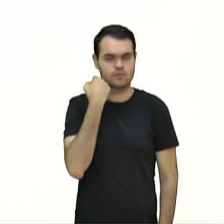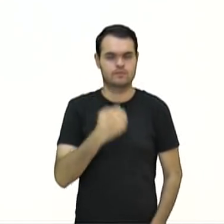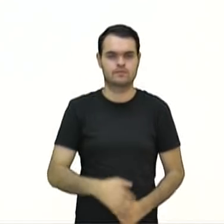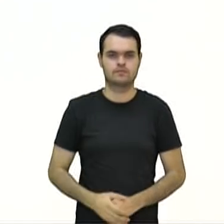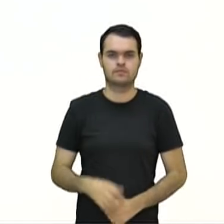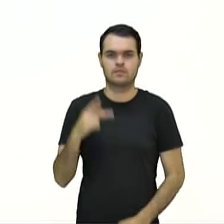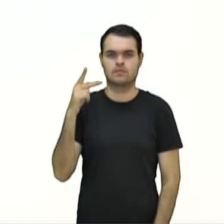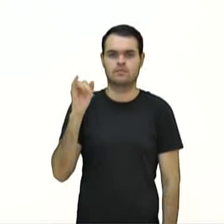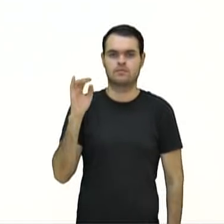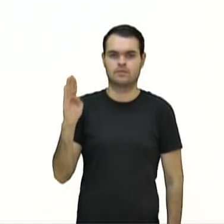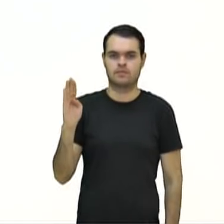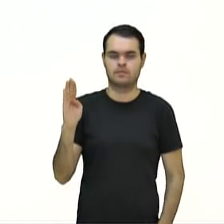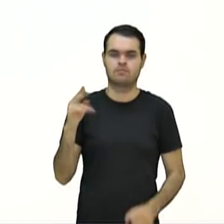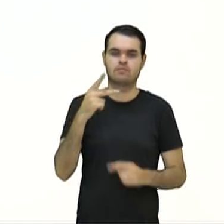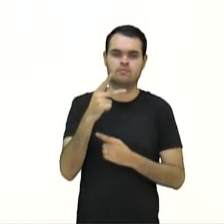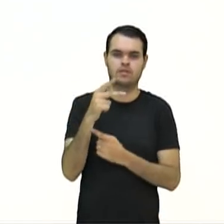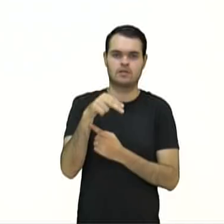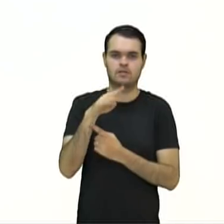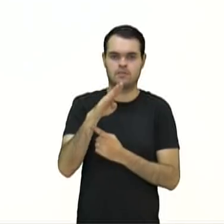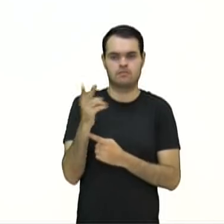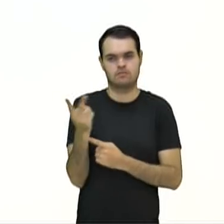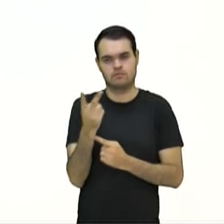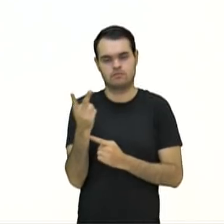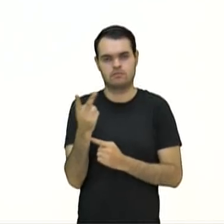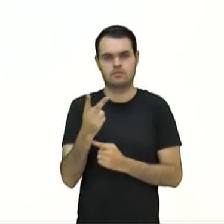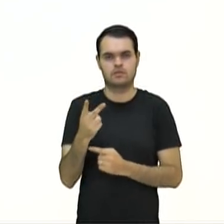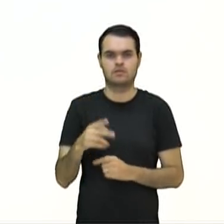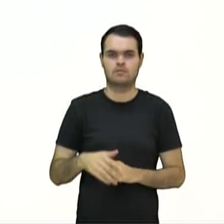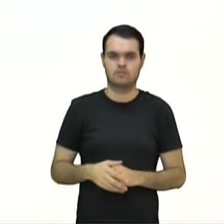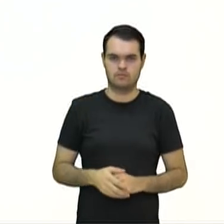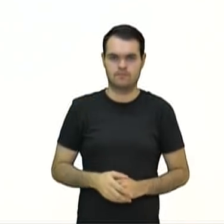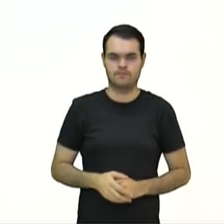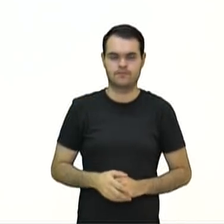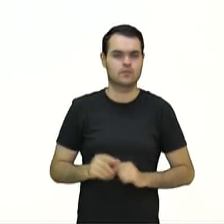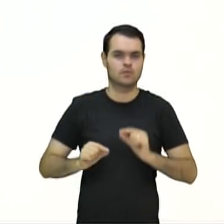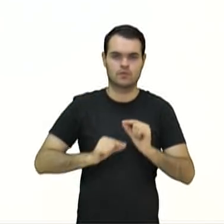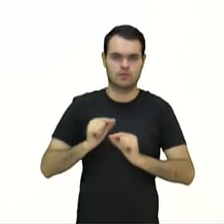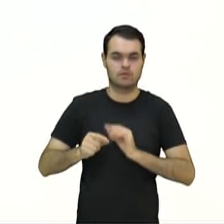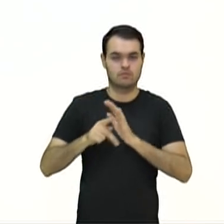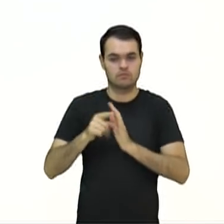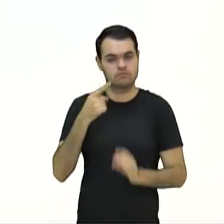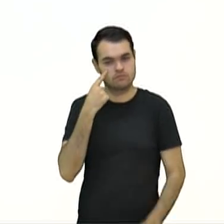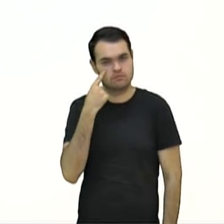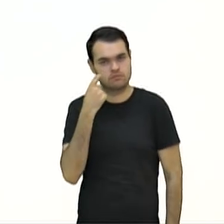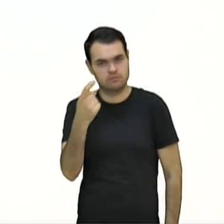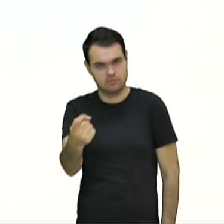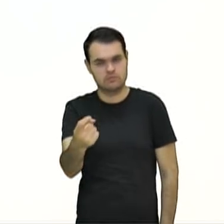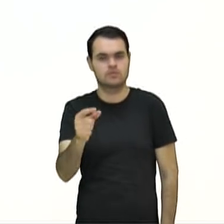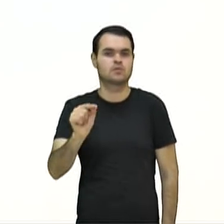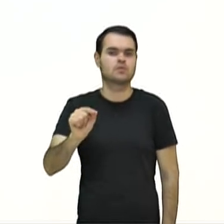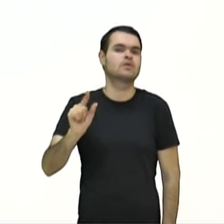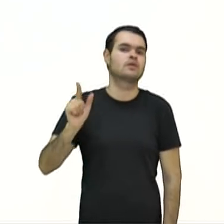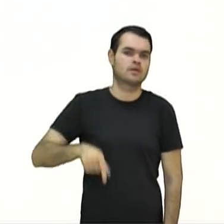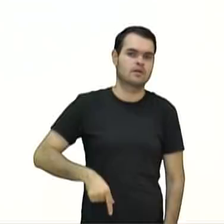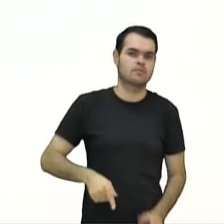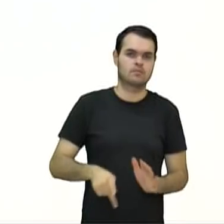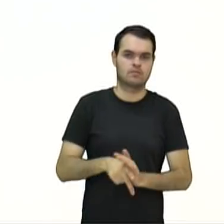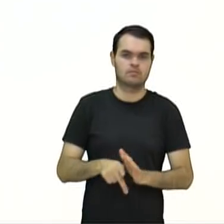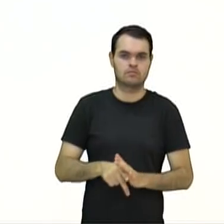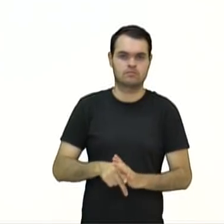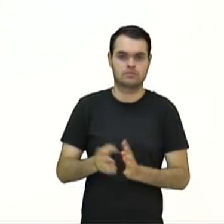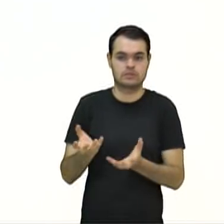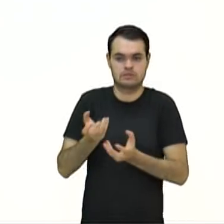do PIB e do PNB, que é o Produto Interno Bruto e Produto Nacional Bruto, vai ser interessante quando se considera as